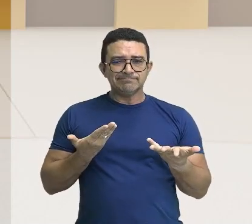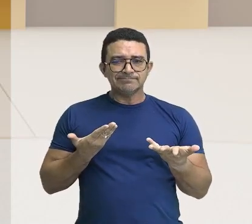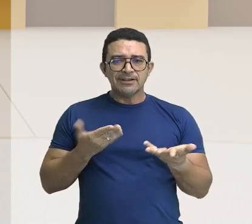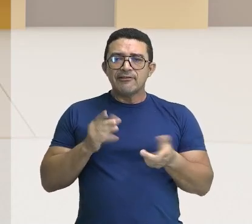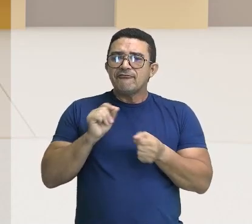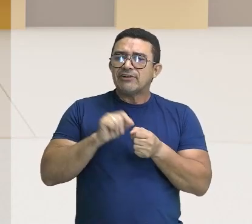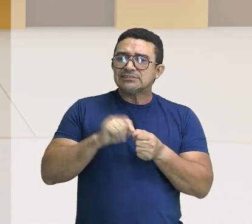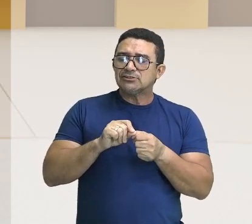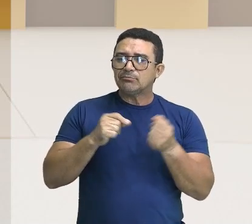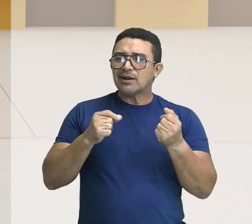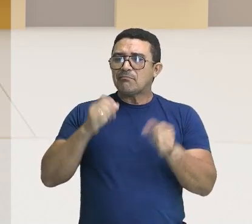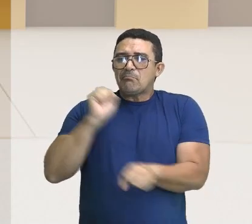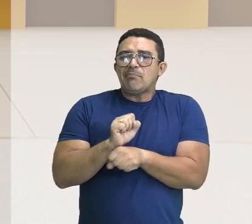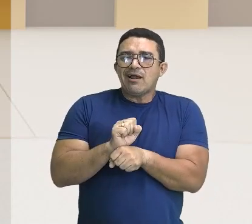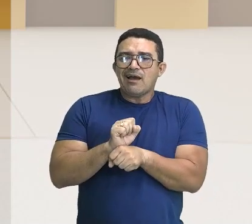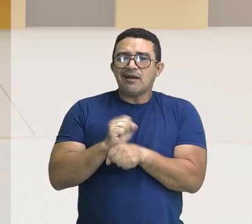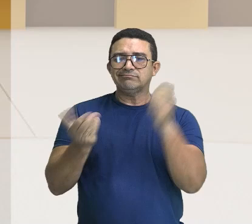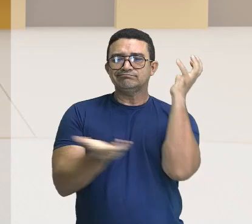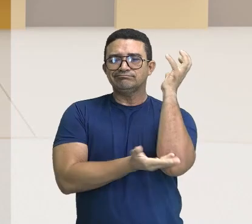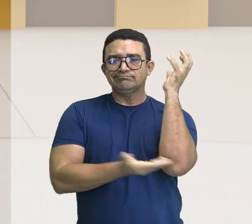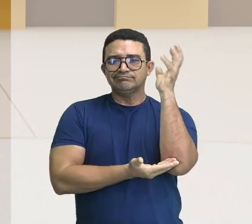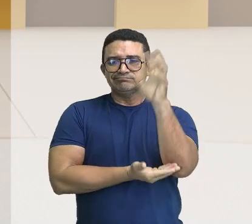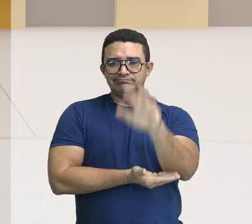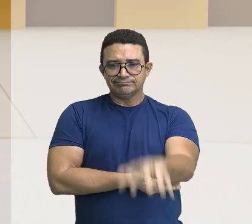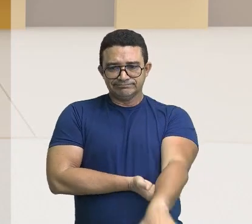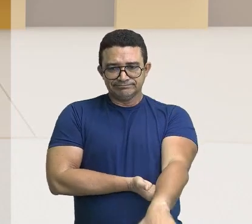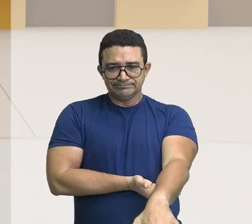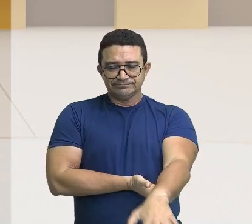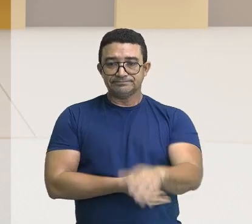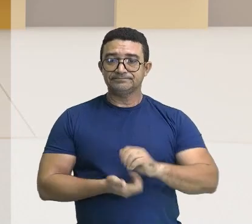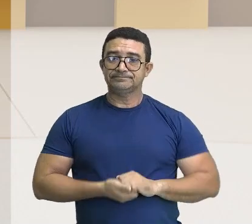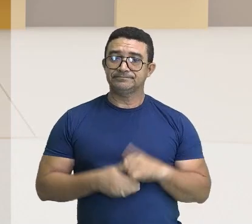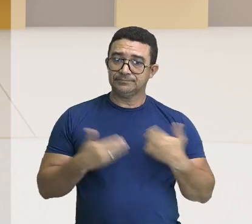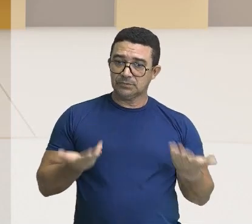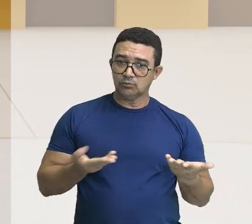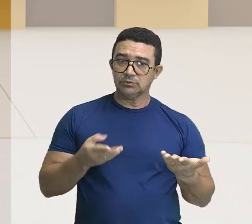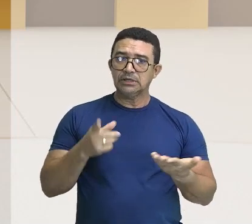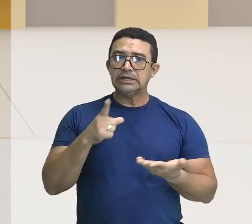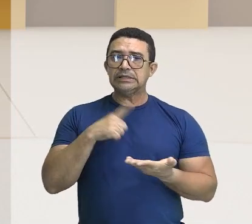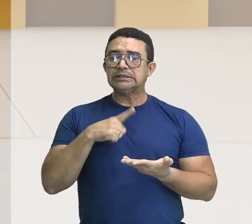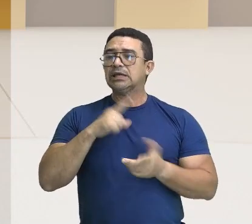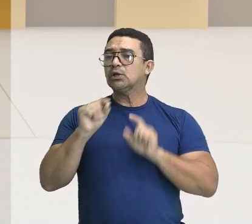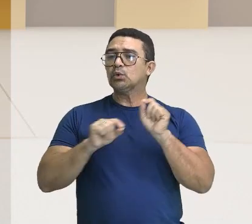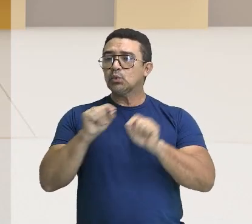esse desmatamento? Muito bem, professora. Eu vou apresentar para vocês aqui, olha, existe um